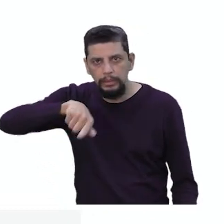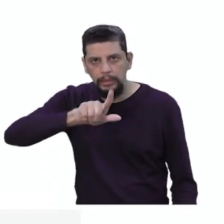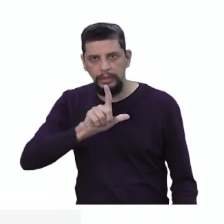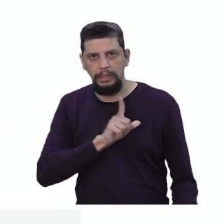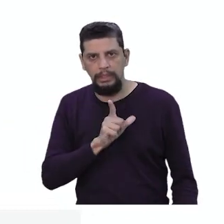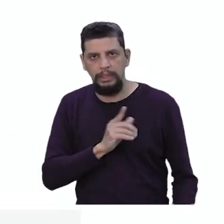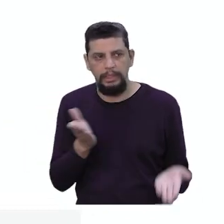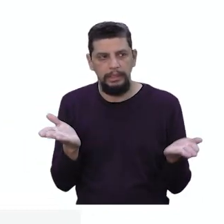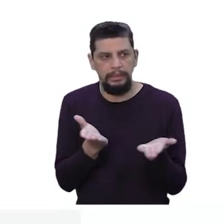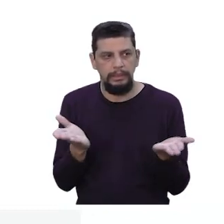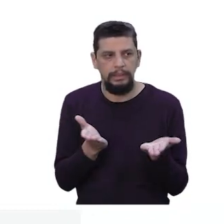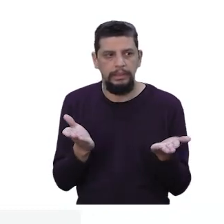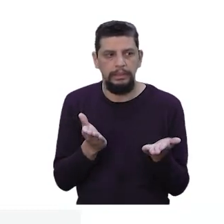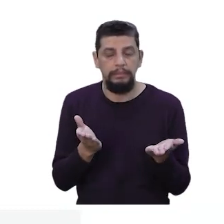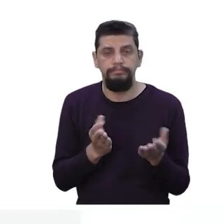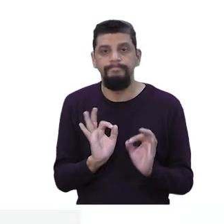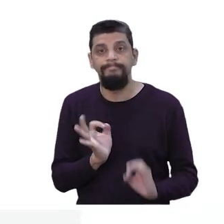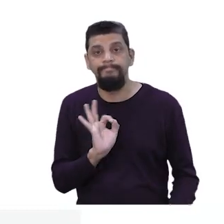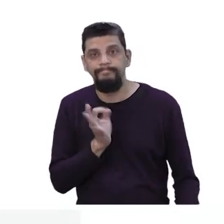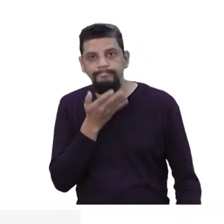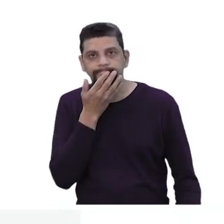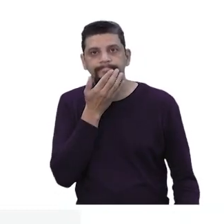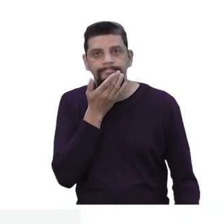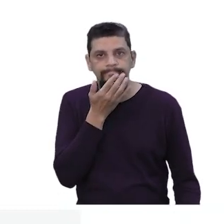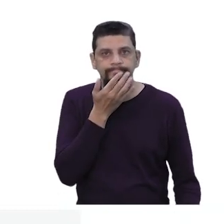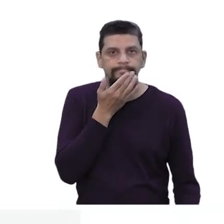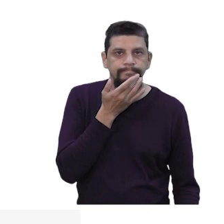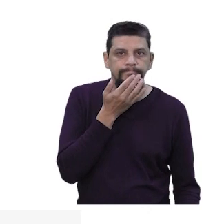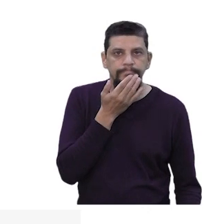aqui. Vamos lá, ó.